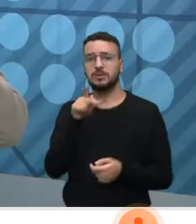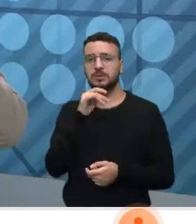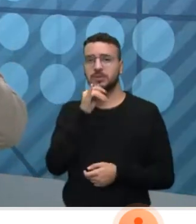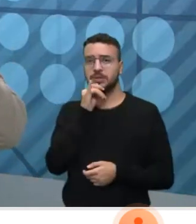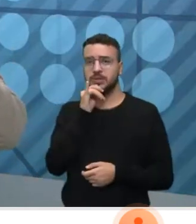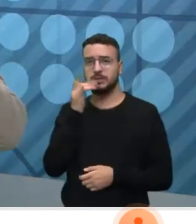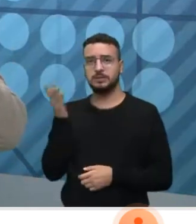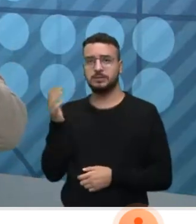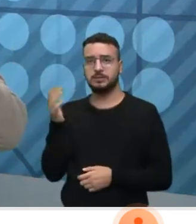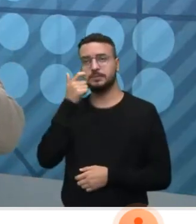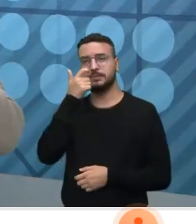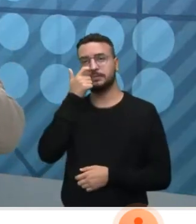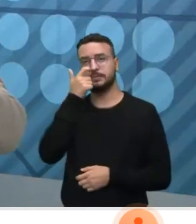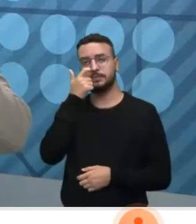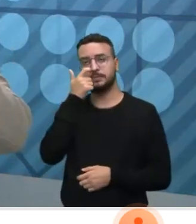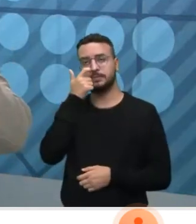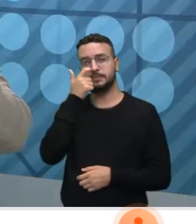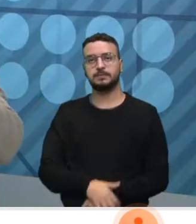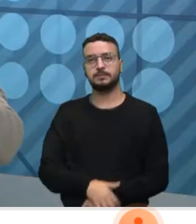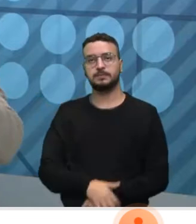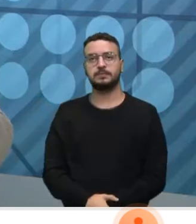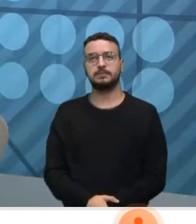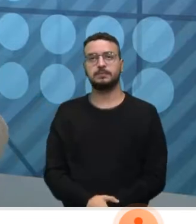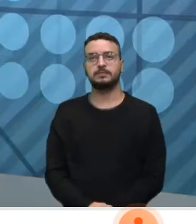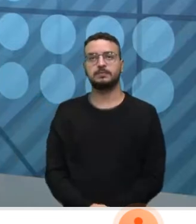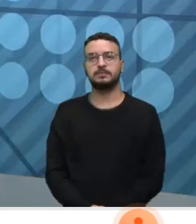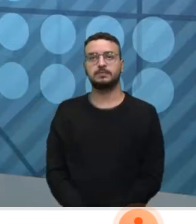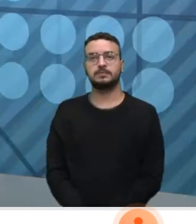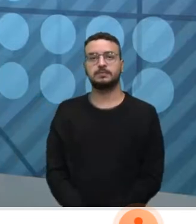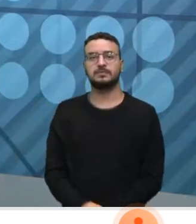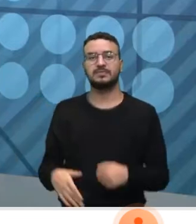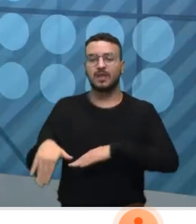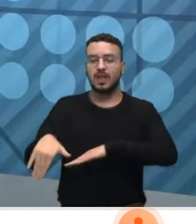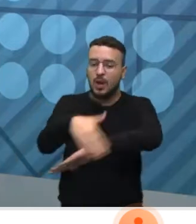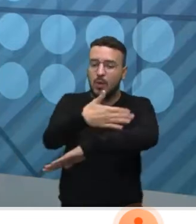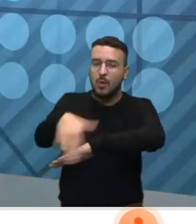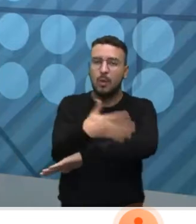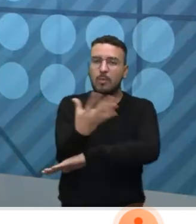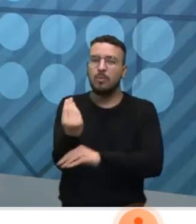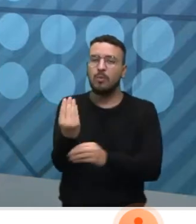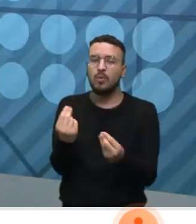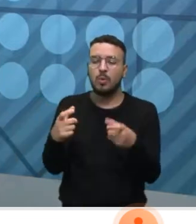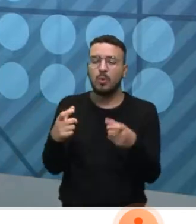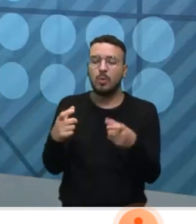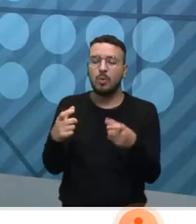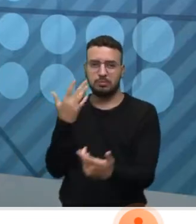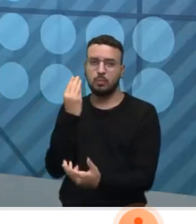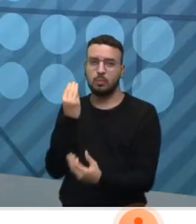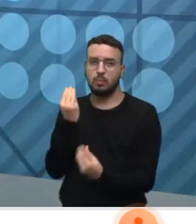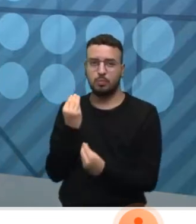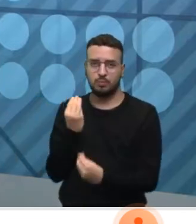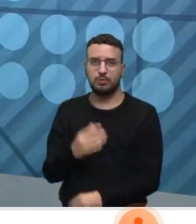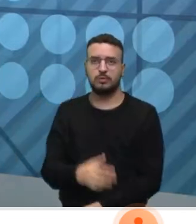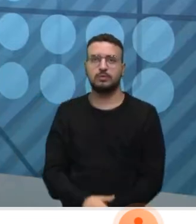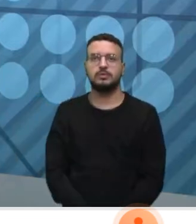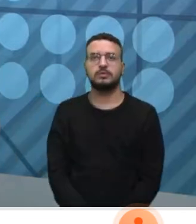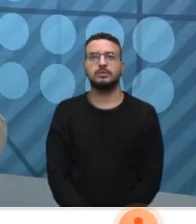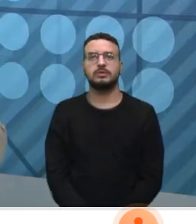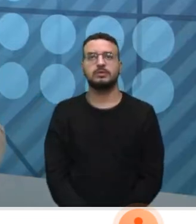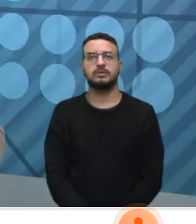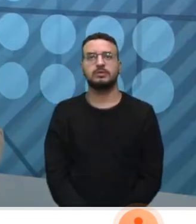liso, tá? A estrada tem muitos buracos. Então, vai fazer estrada,